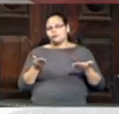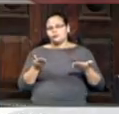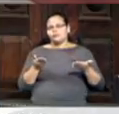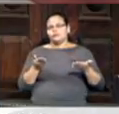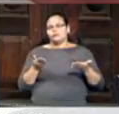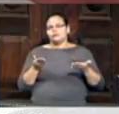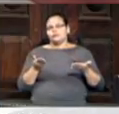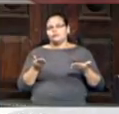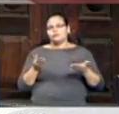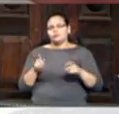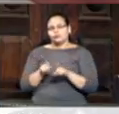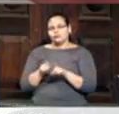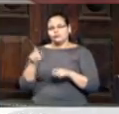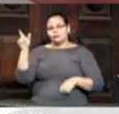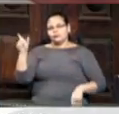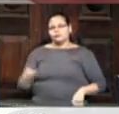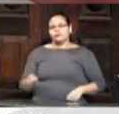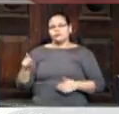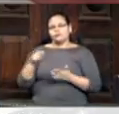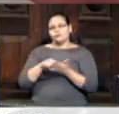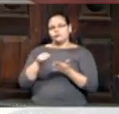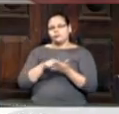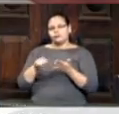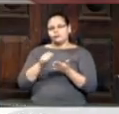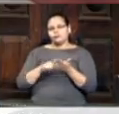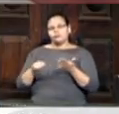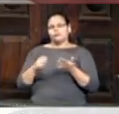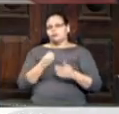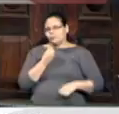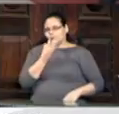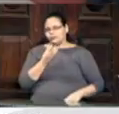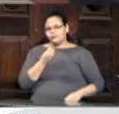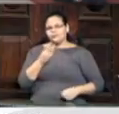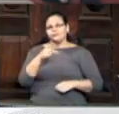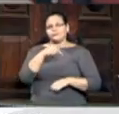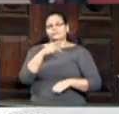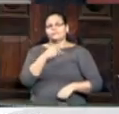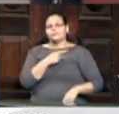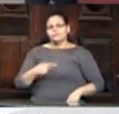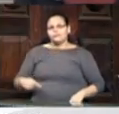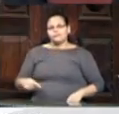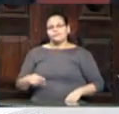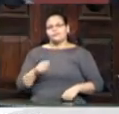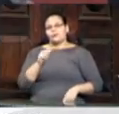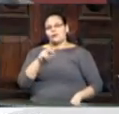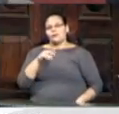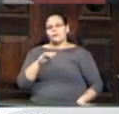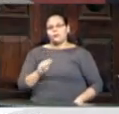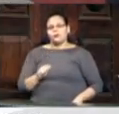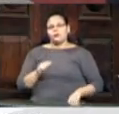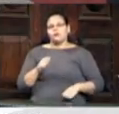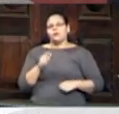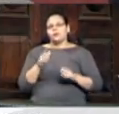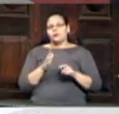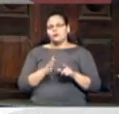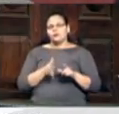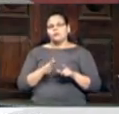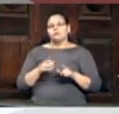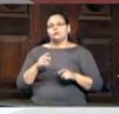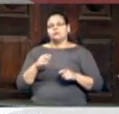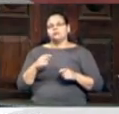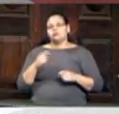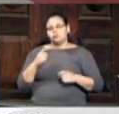Convido também a escritora e poeta, presidente da Academia de Letras do Estado de Goiás,